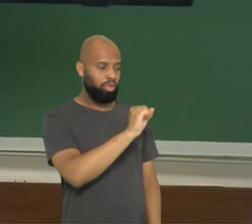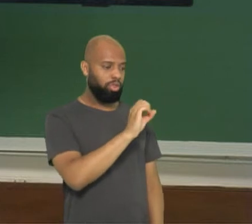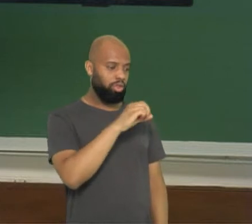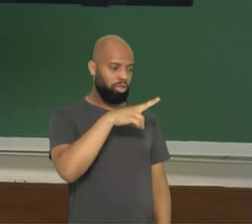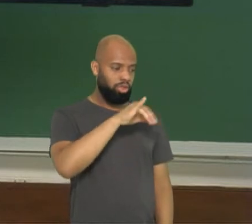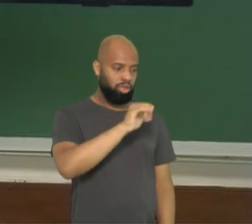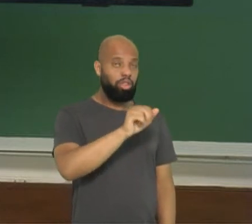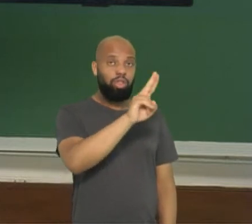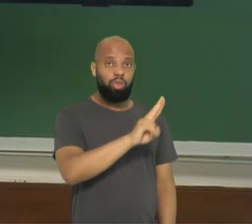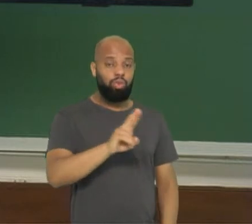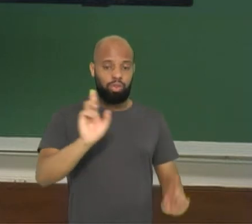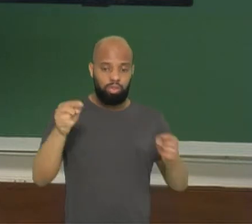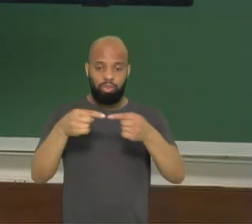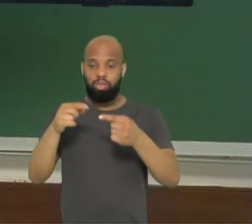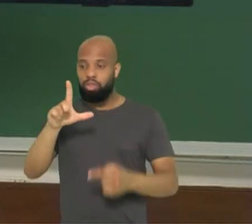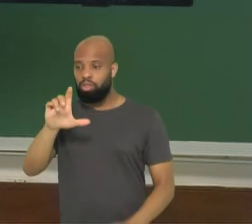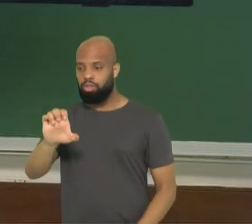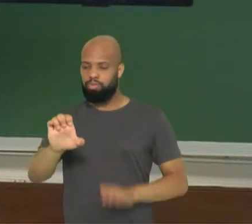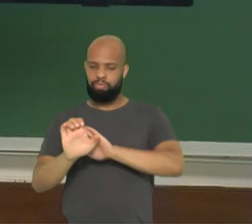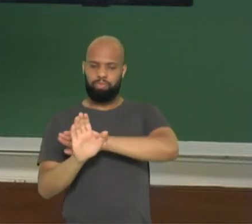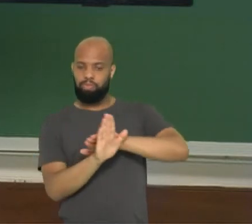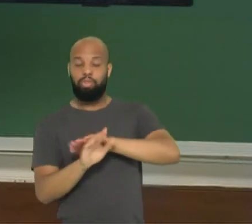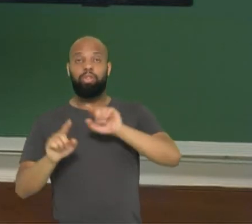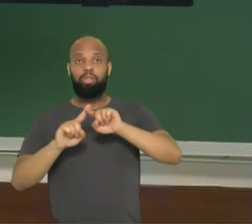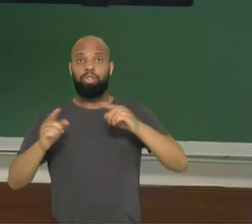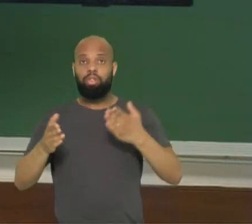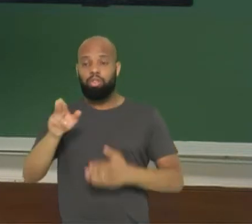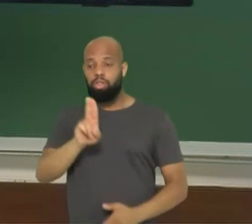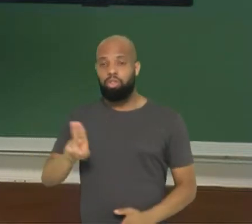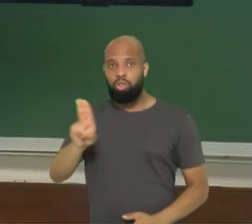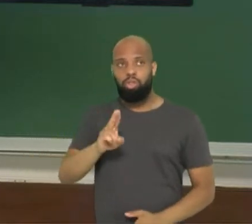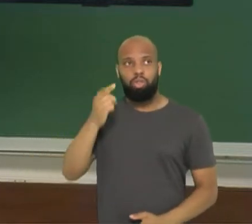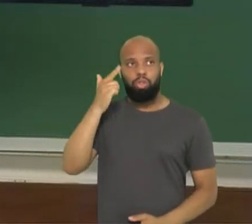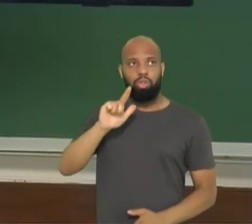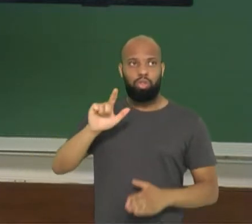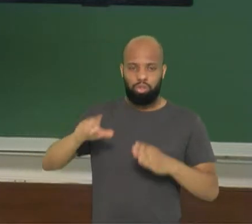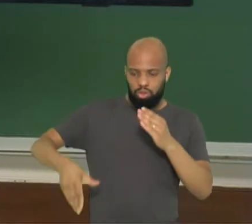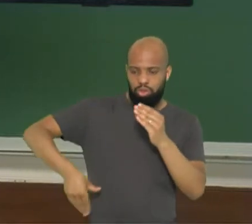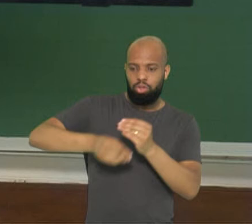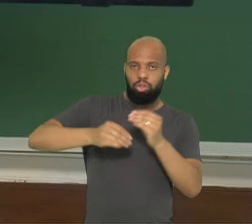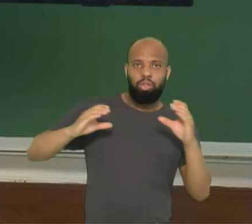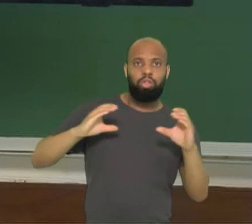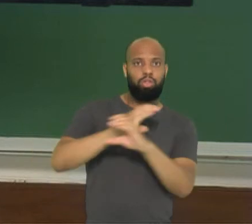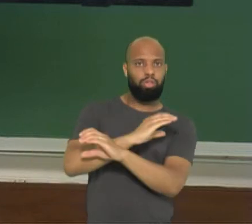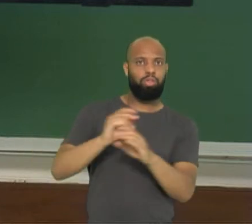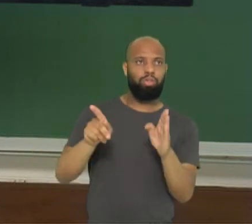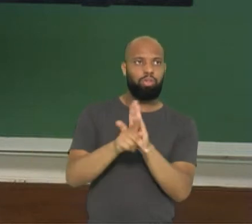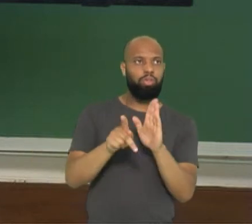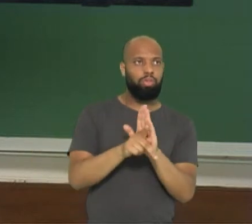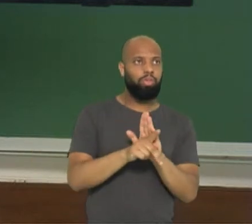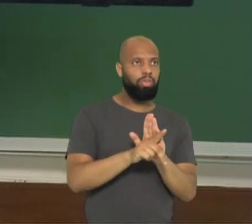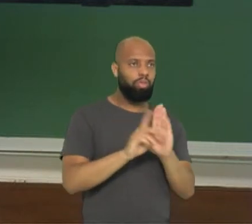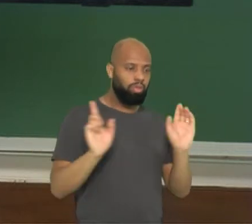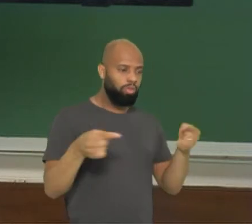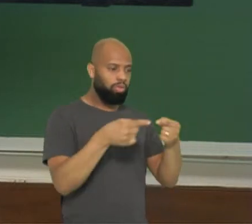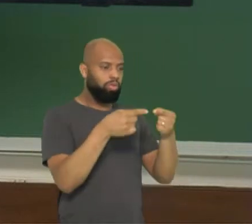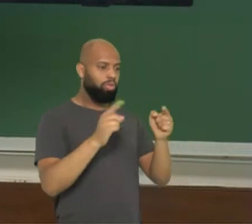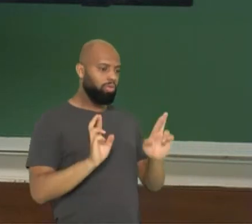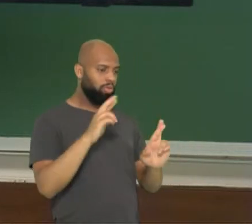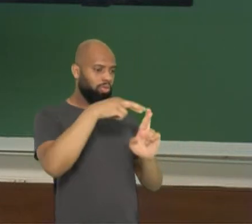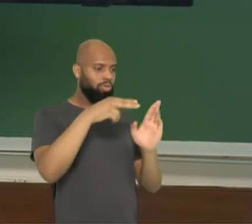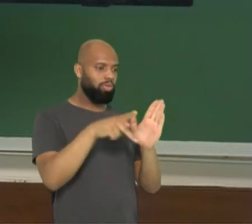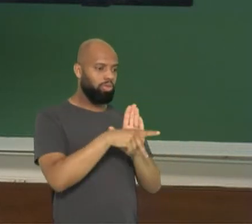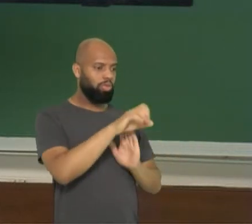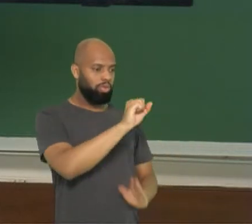esse pronome, você esquece, ele foi utilizado somente para complementar esse sujeito aqui, Sônia, para se referir a esse